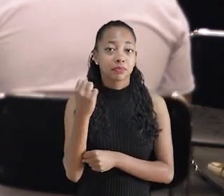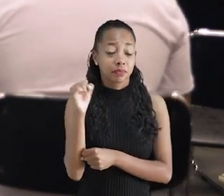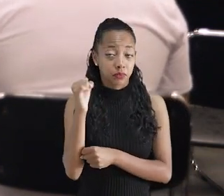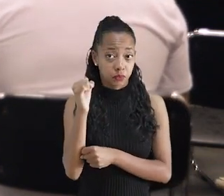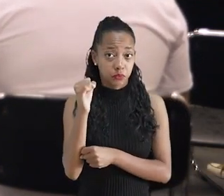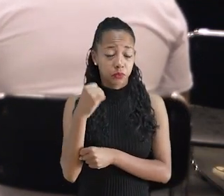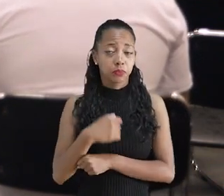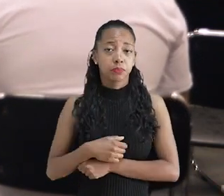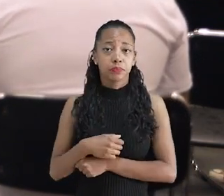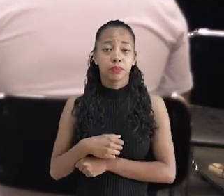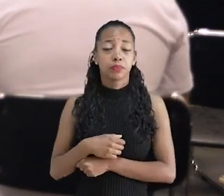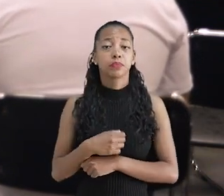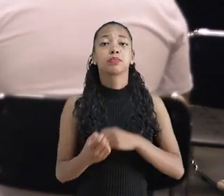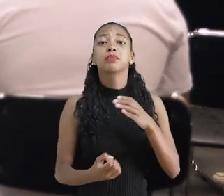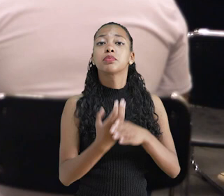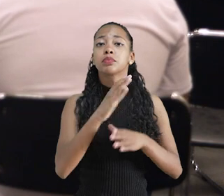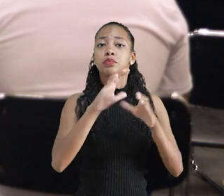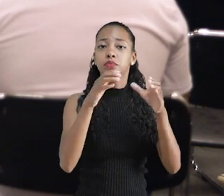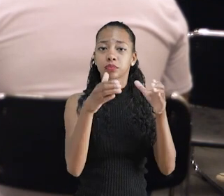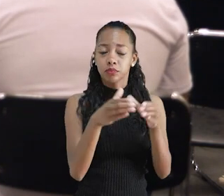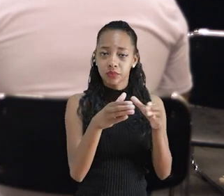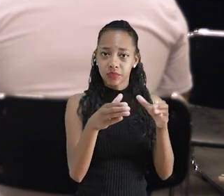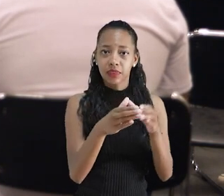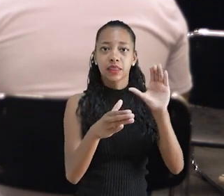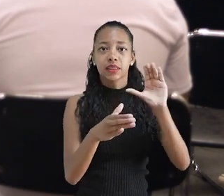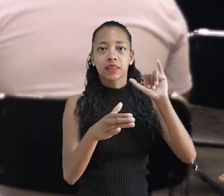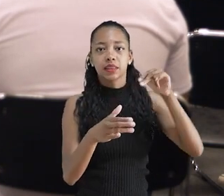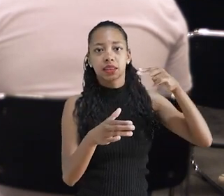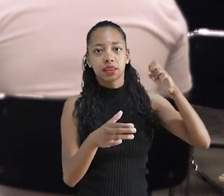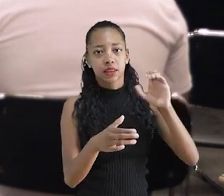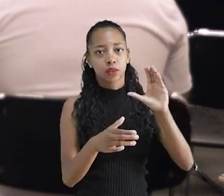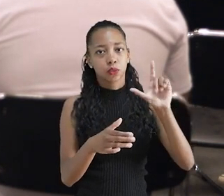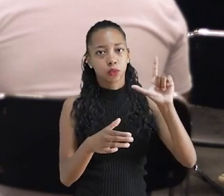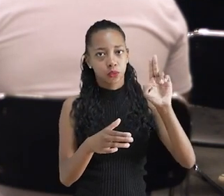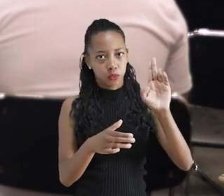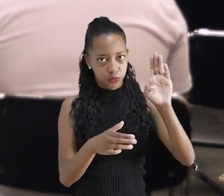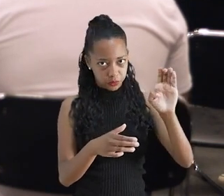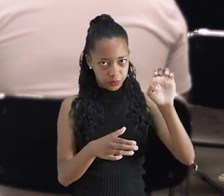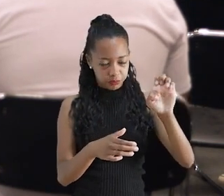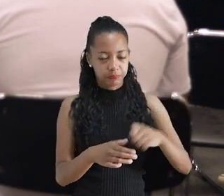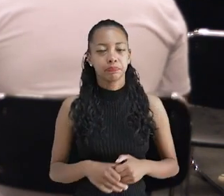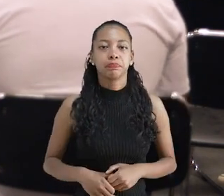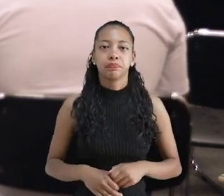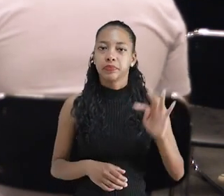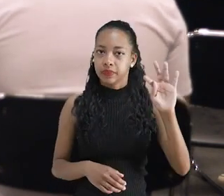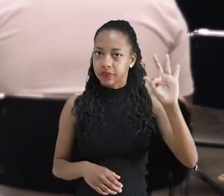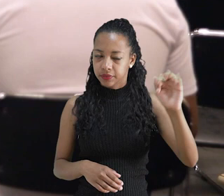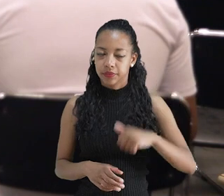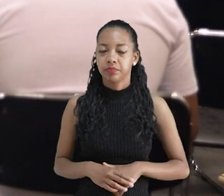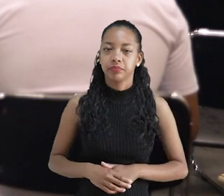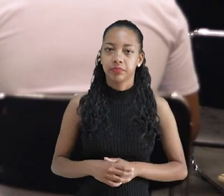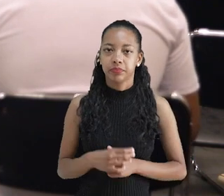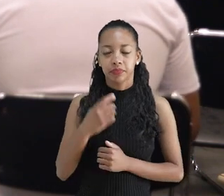2018 surgiu lá o coletivo C Clube TF que eh